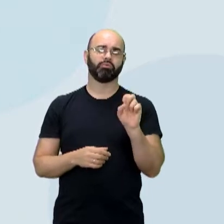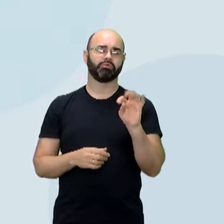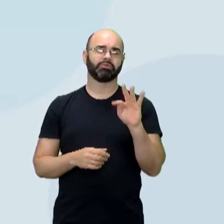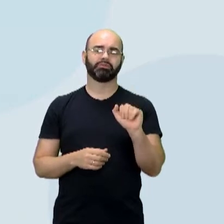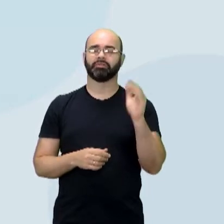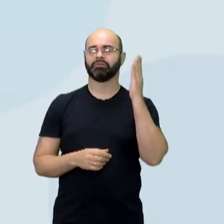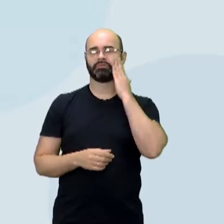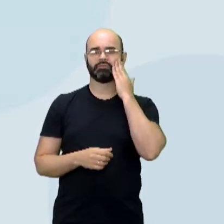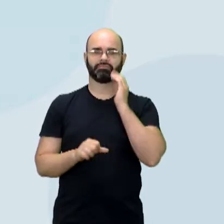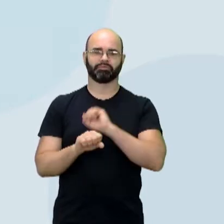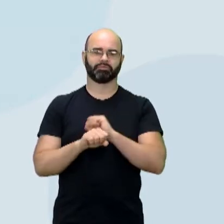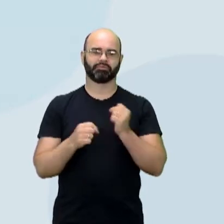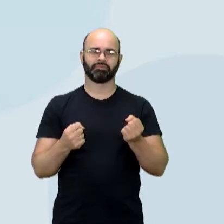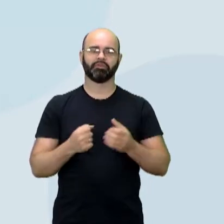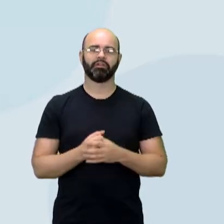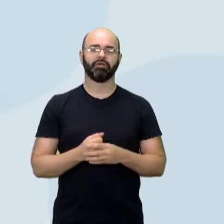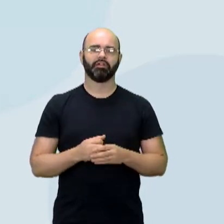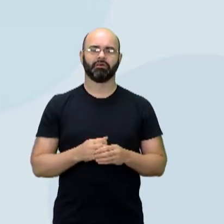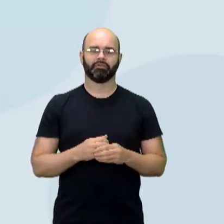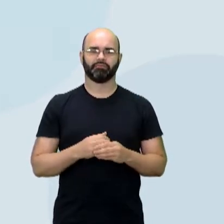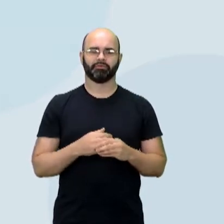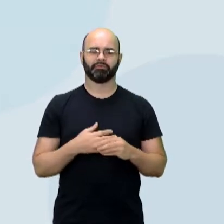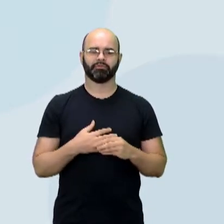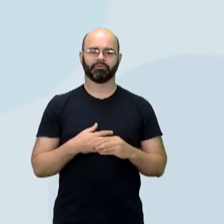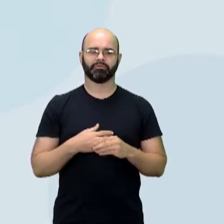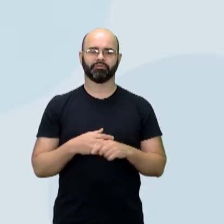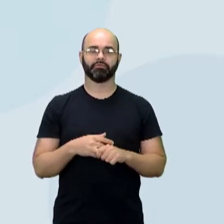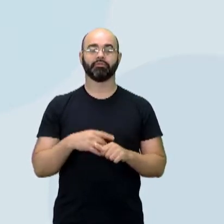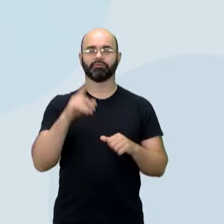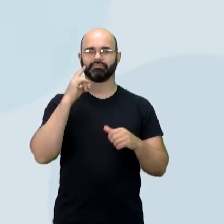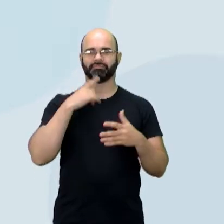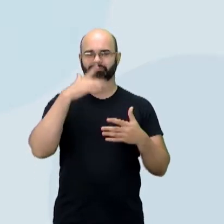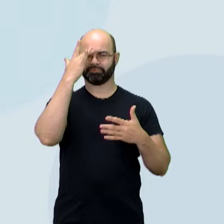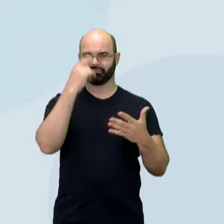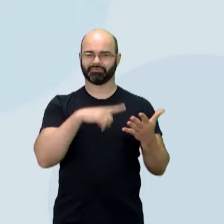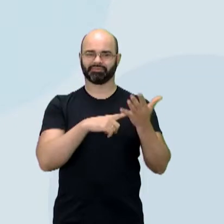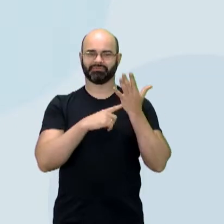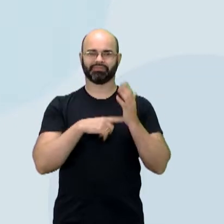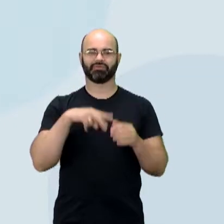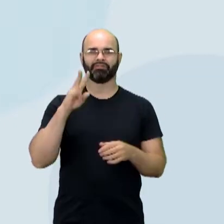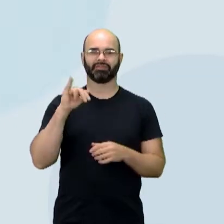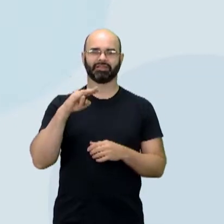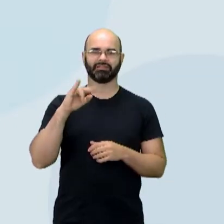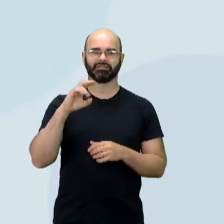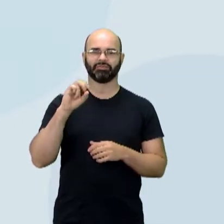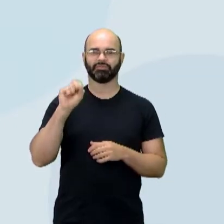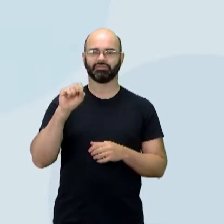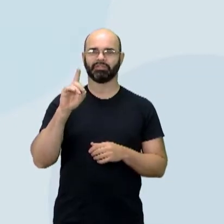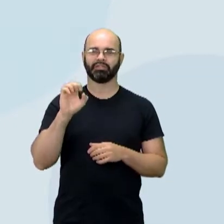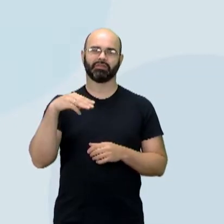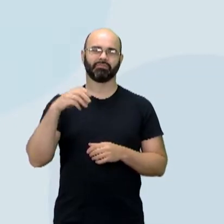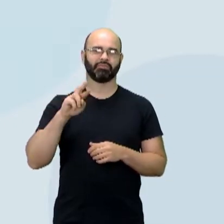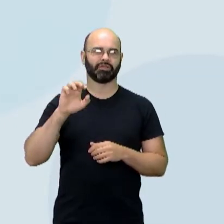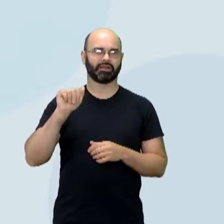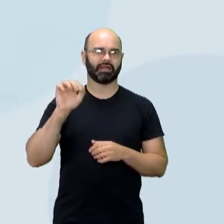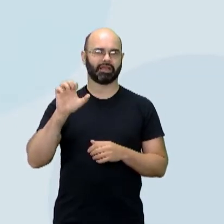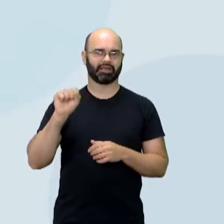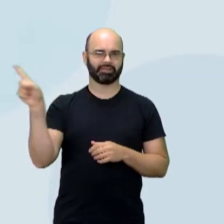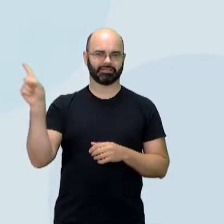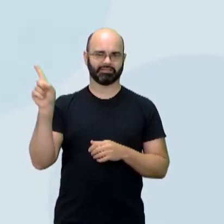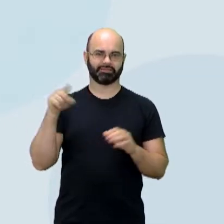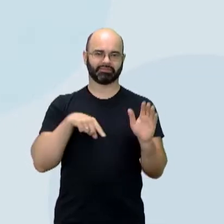a próxima. A Pro vai tentar cantar, porque esse povo coloca Vinícius de Moraes para mim e eu vou ter que cantar aqui, tá, gente? Então, essa